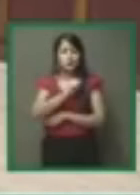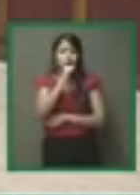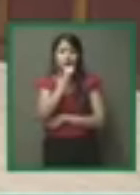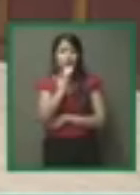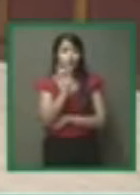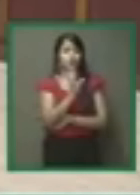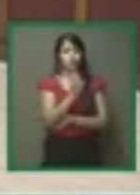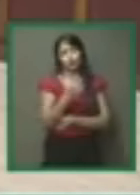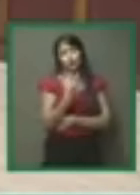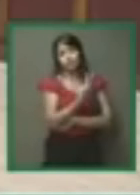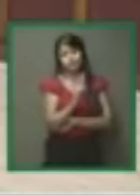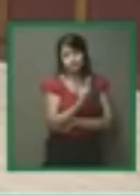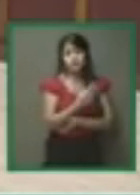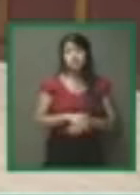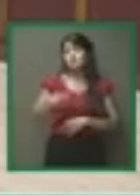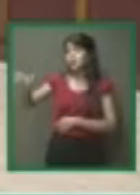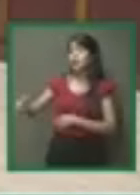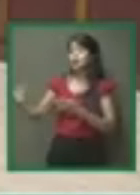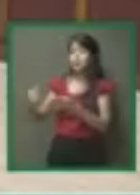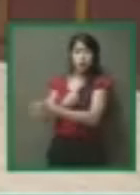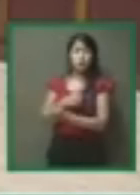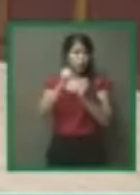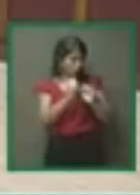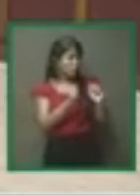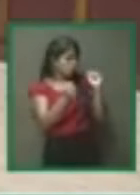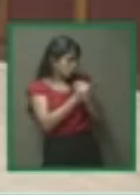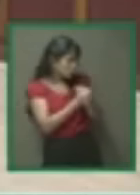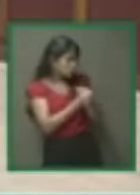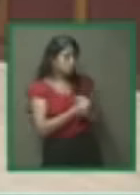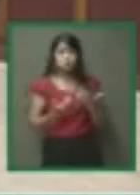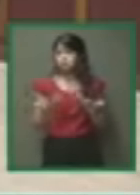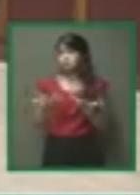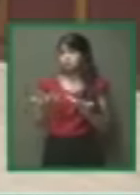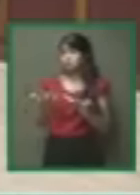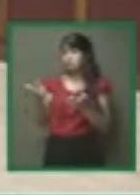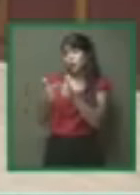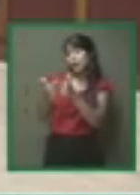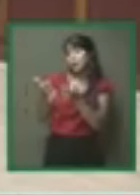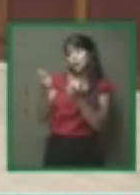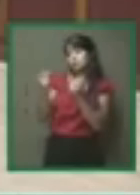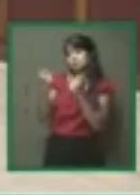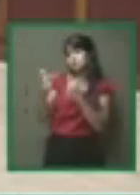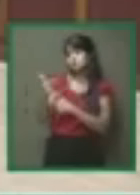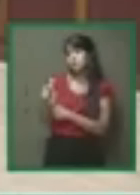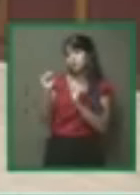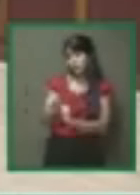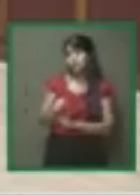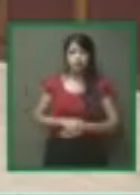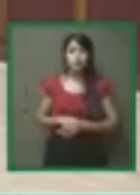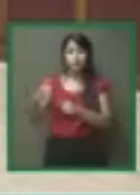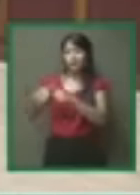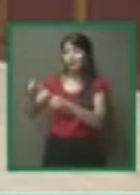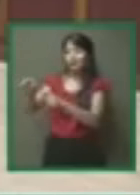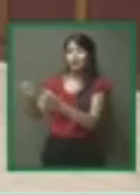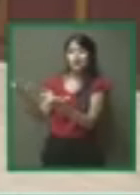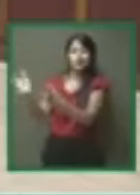dois. E o Arthur perguntou se poderia ir. E eu falei, por mim não tinha problema. Ele queria sair da casa